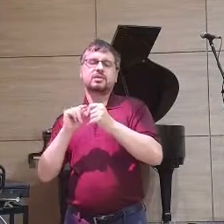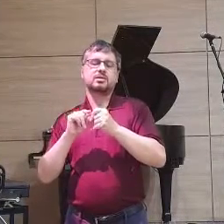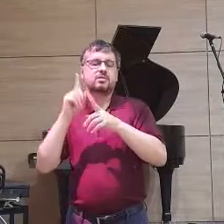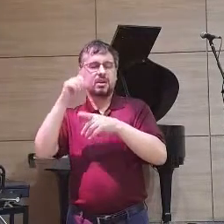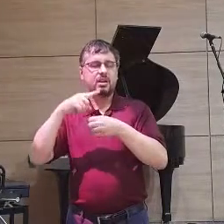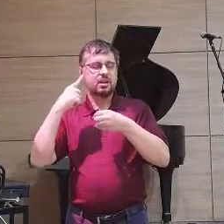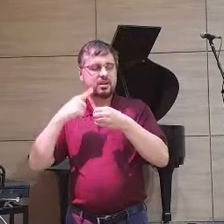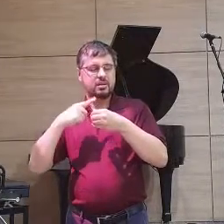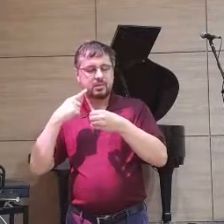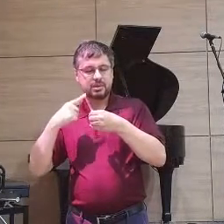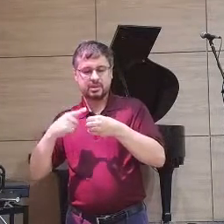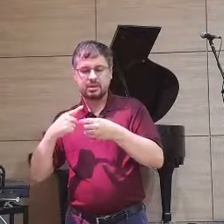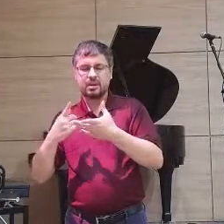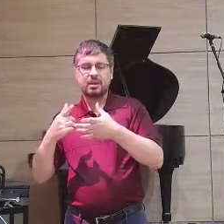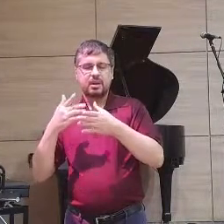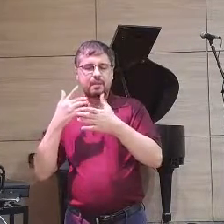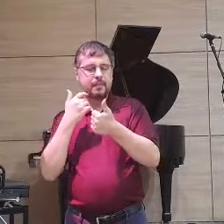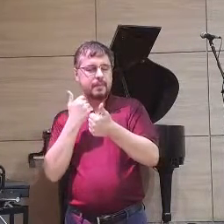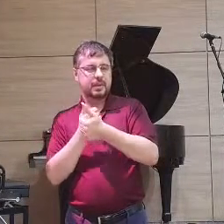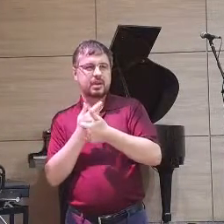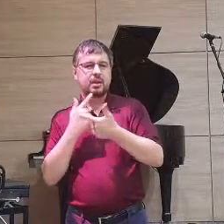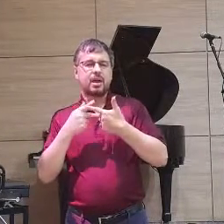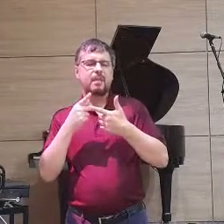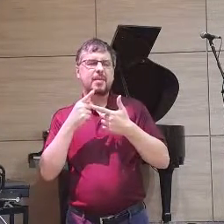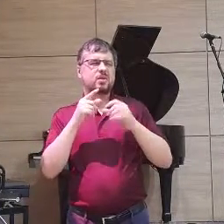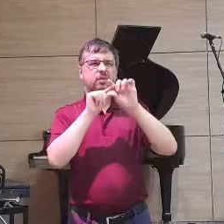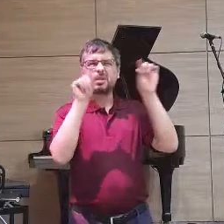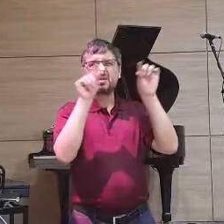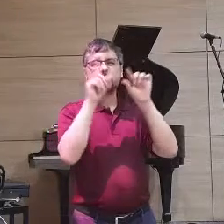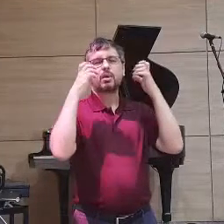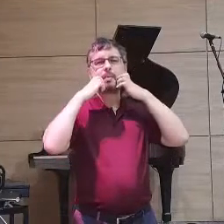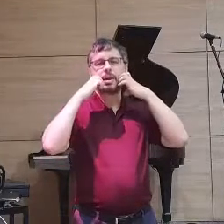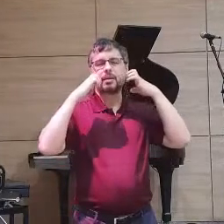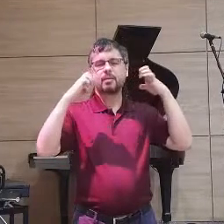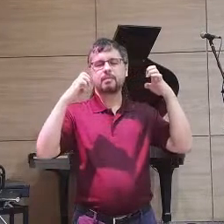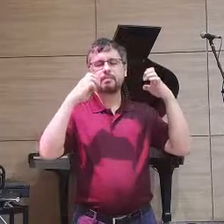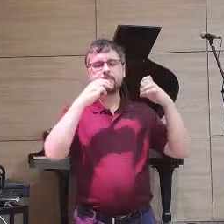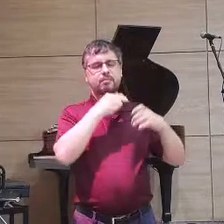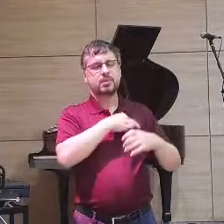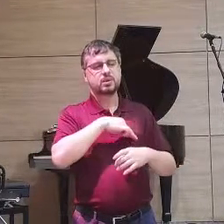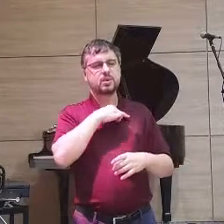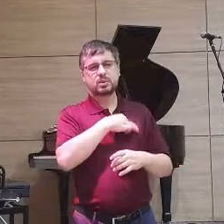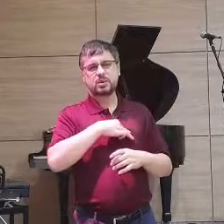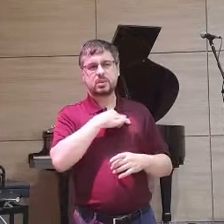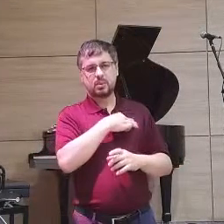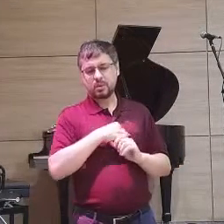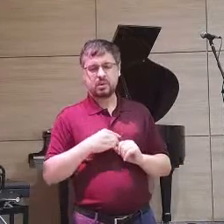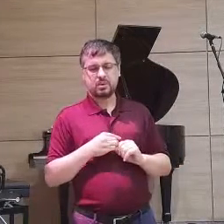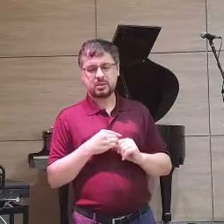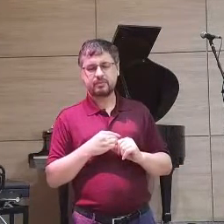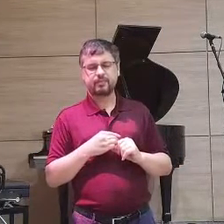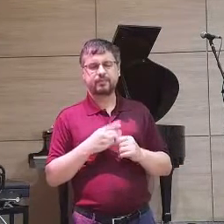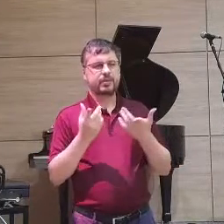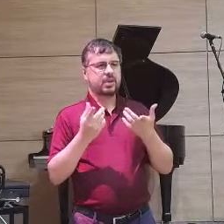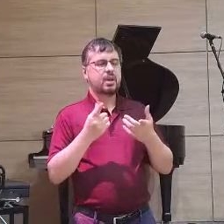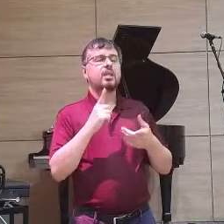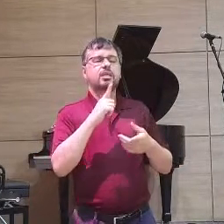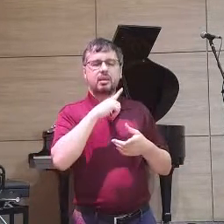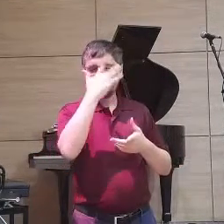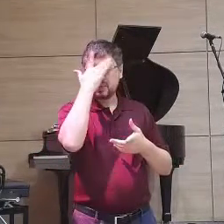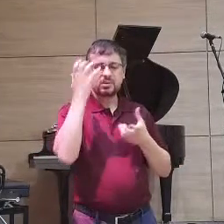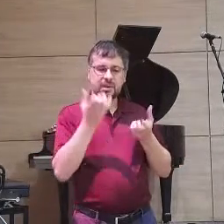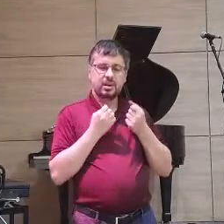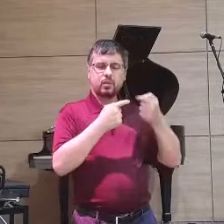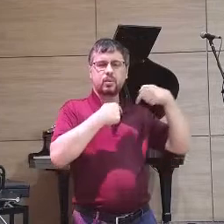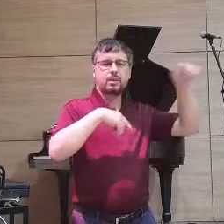e aqui esse texto é para Missões é mas é para Missões internas tem tanta gente querendo ir para o confins da terra tanta gente